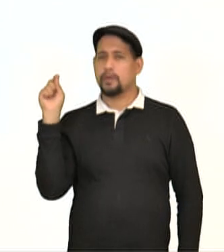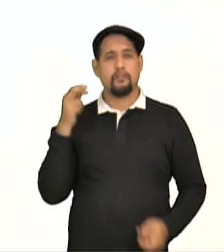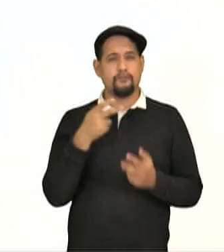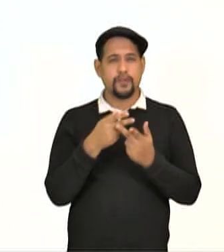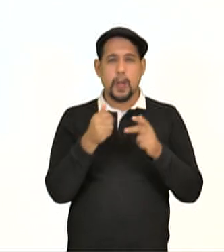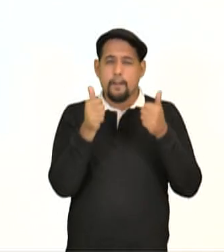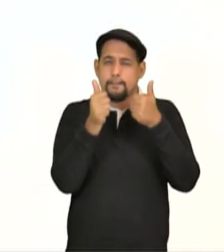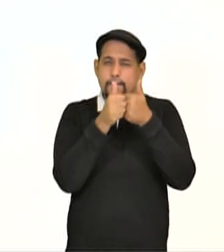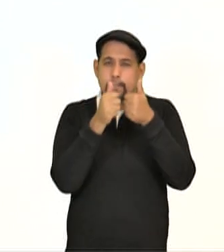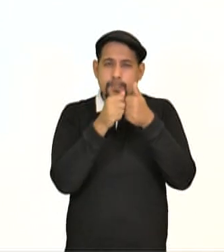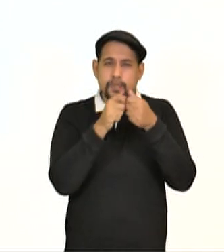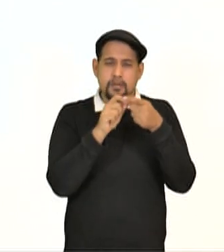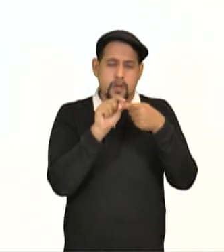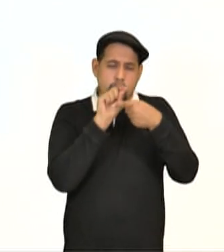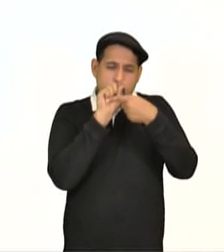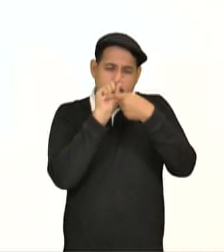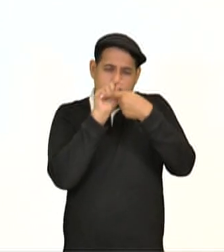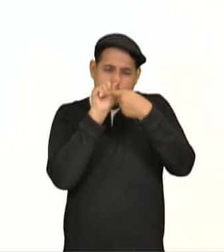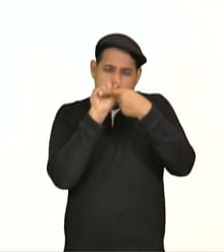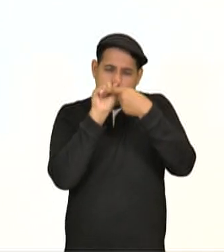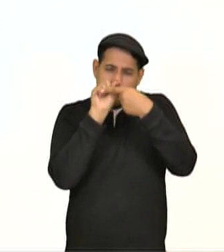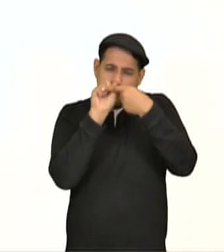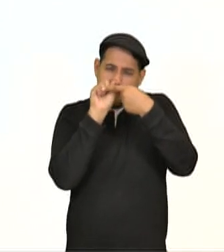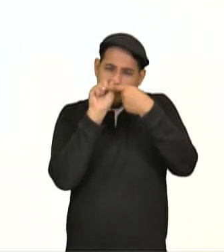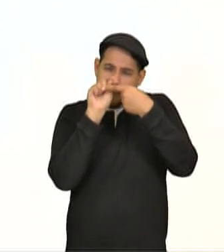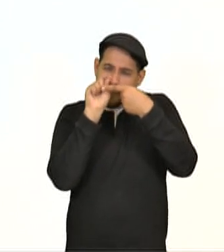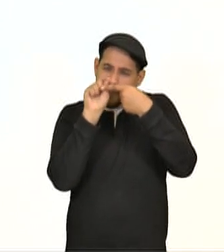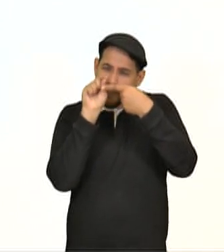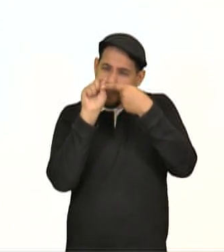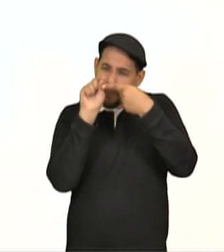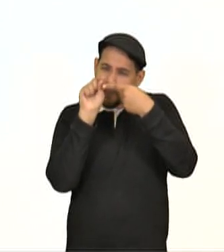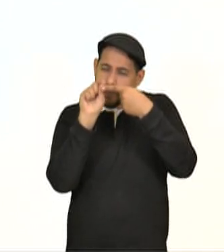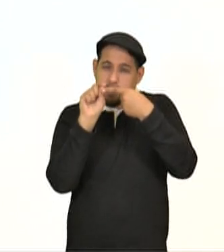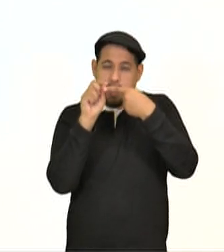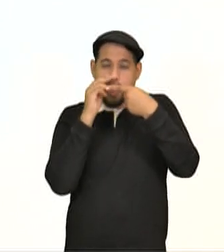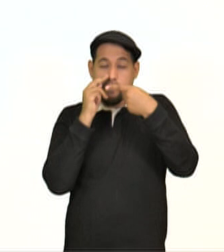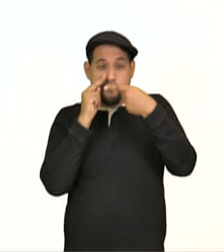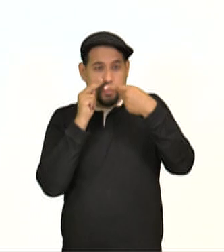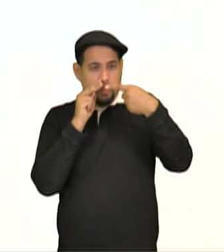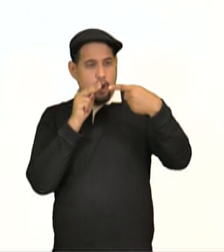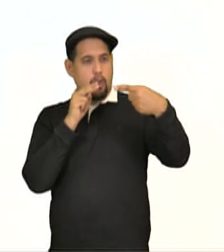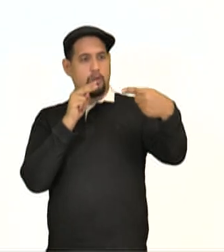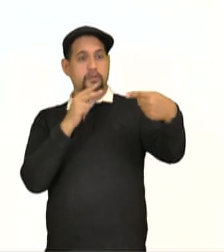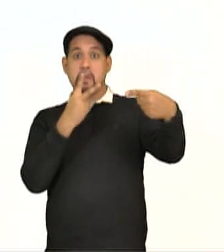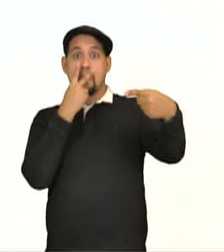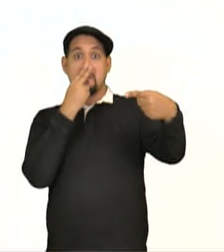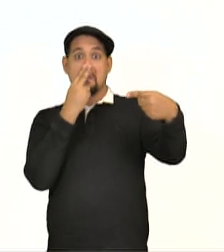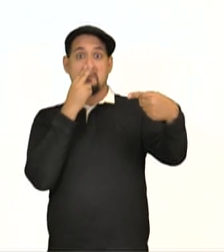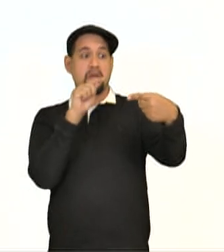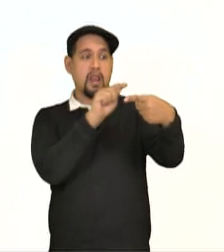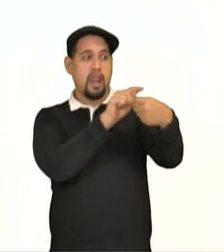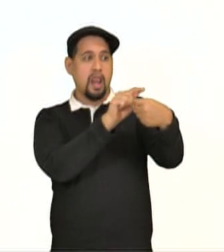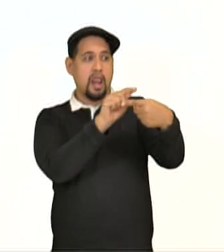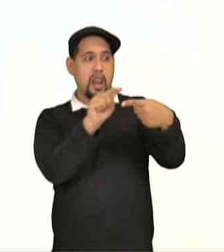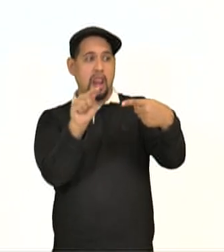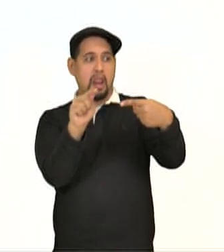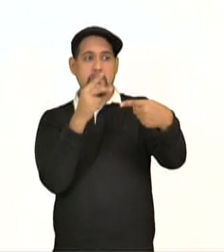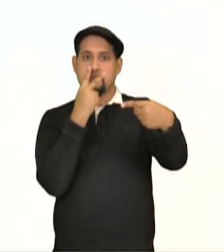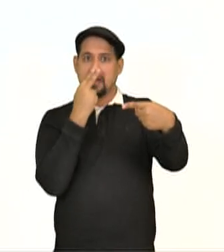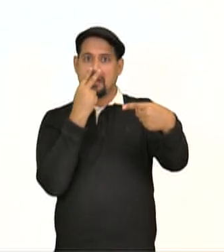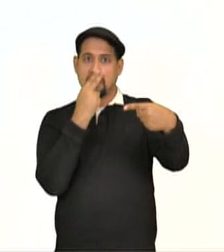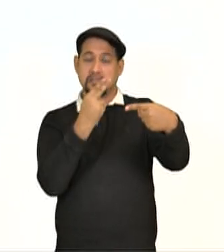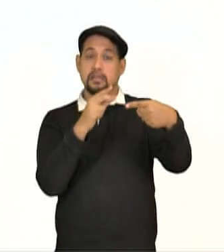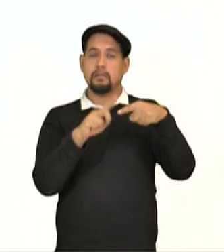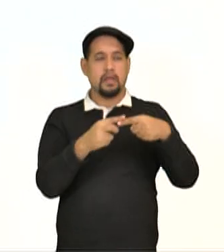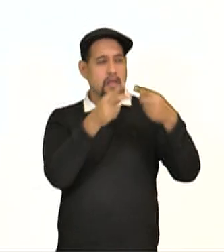bem pertinho um do outro, se eu olhar de longe, a impressão que me passa é que eu tenho uma reta, eu tenho uma linha, não é? Então